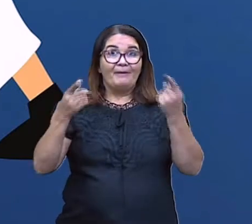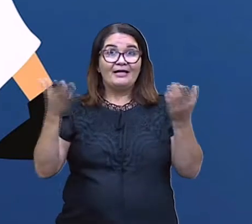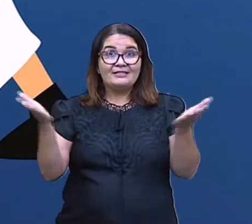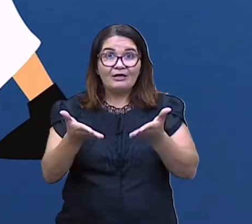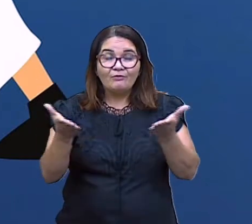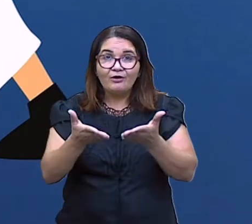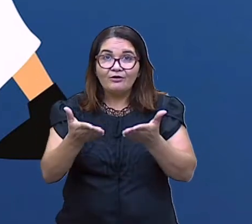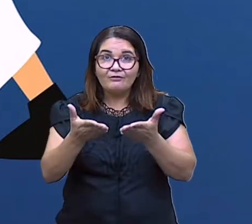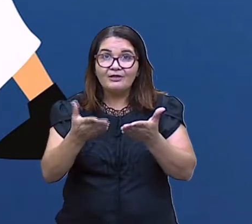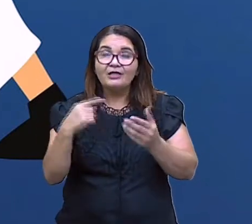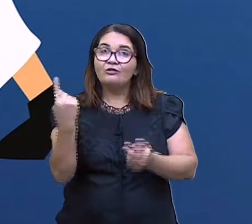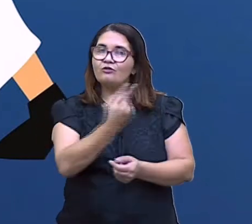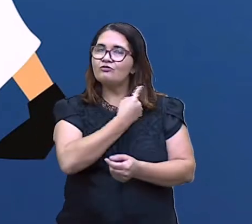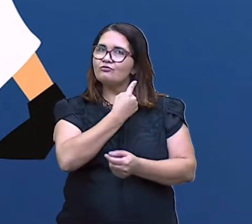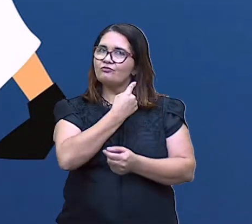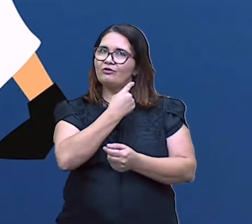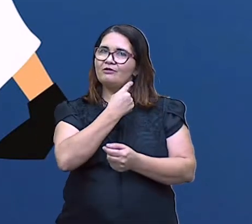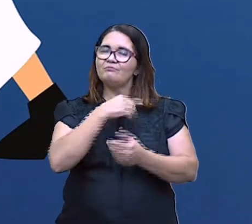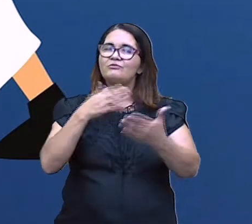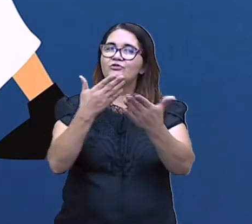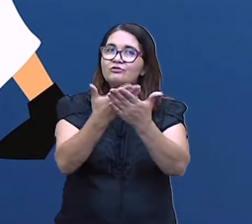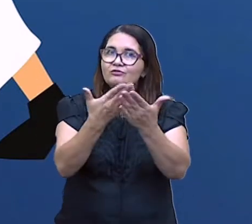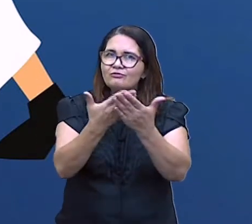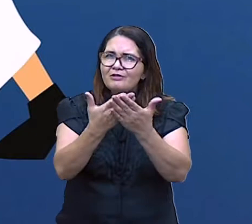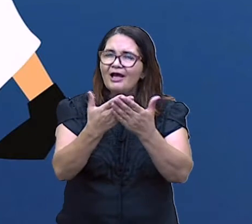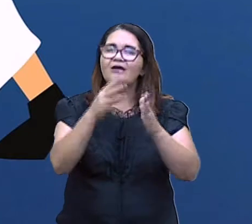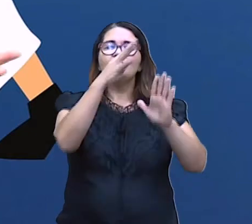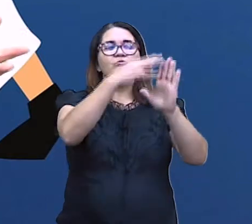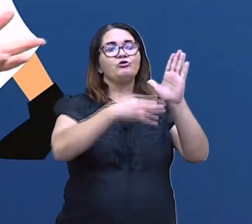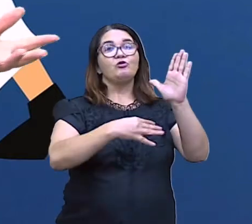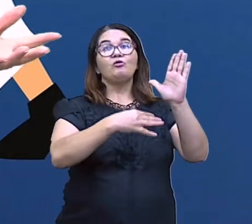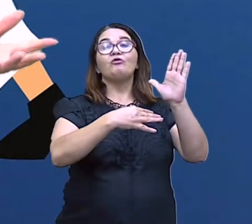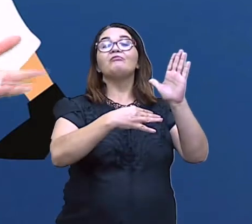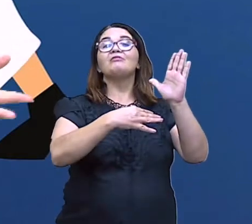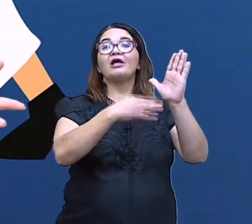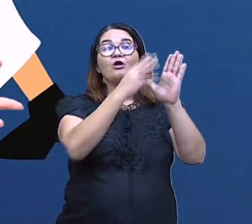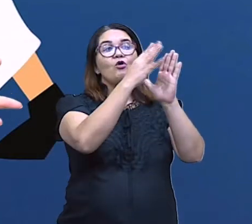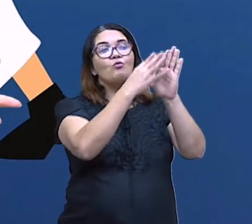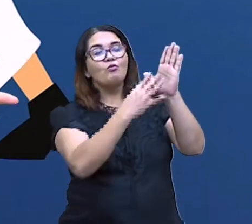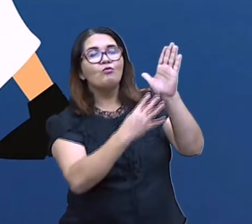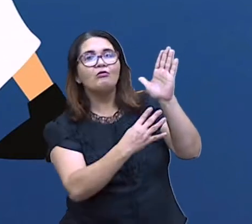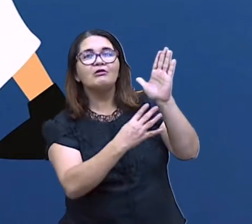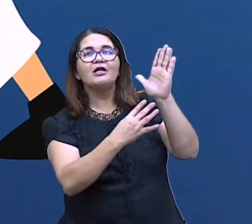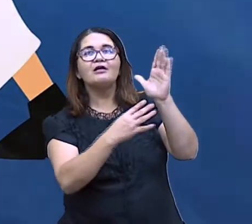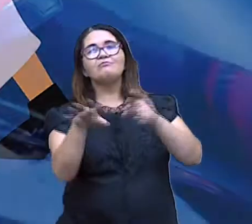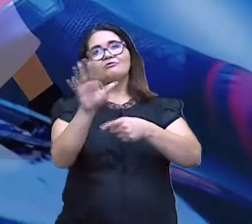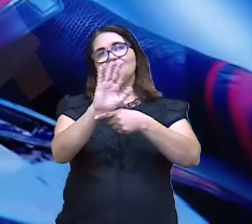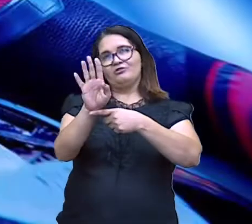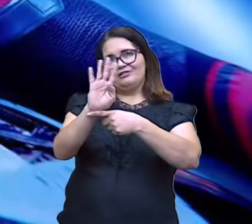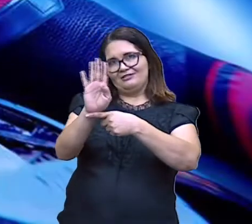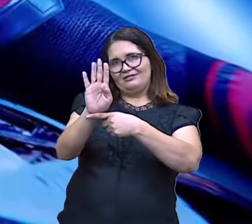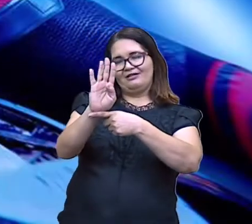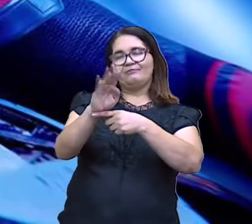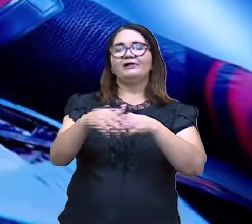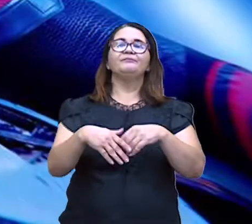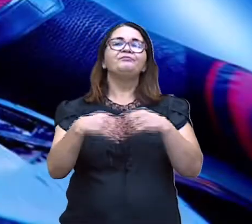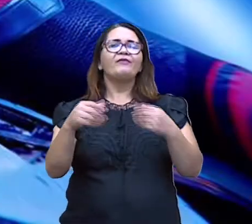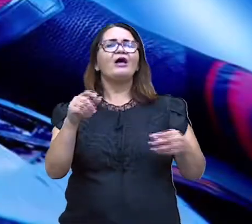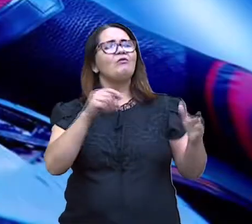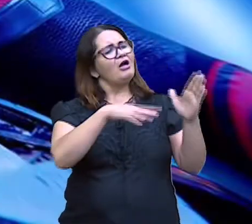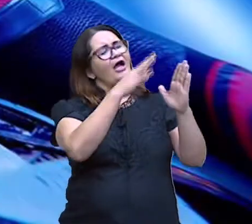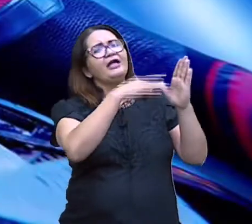hoje, entendendo tudo sobre o roteiro de cinema. E o que é um roteiro? Roteiro, pessoal, ele é